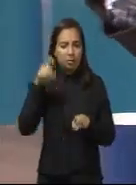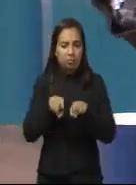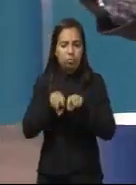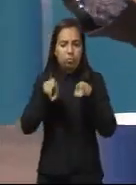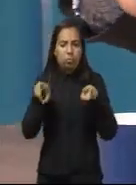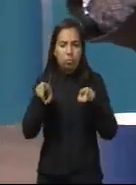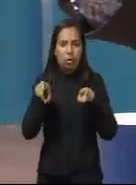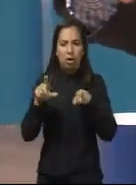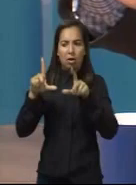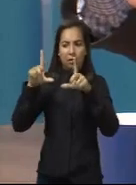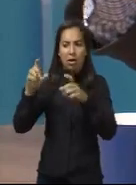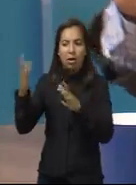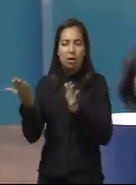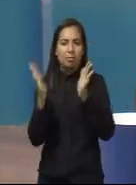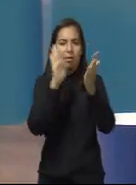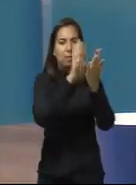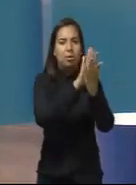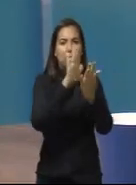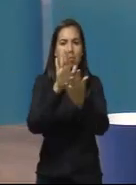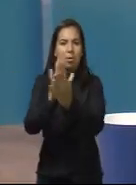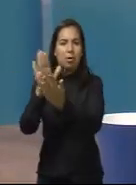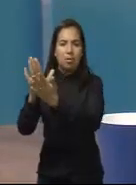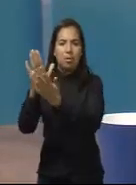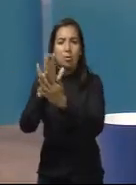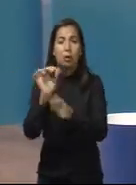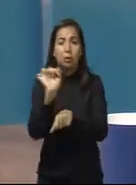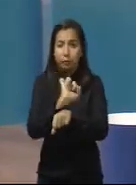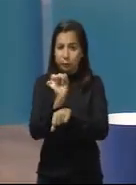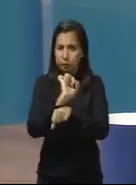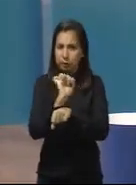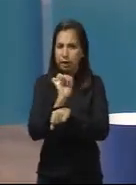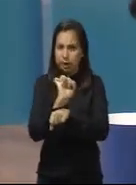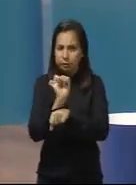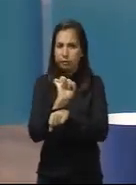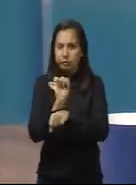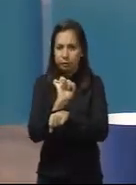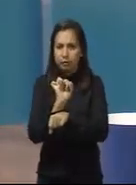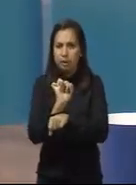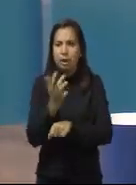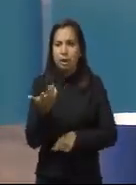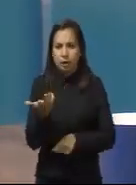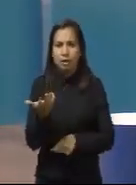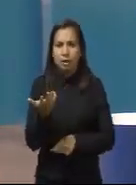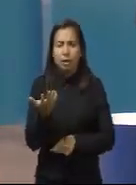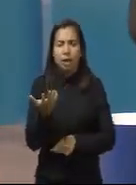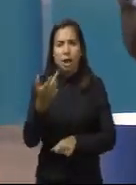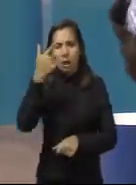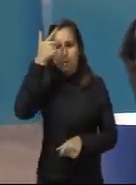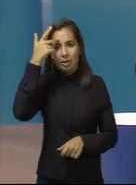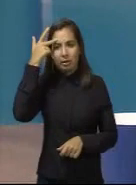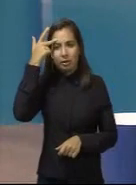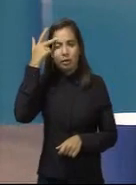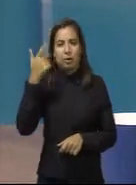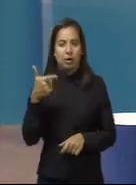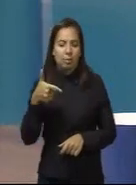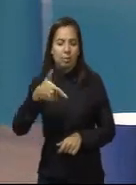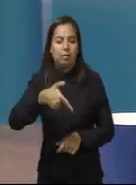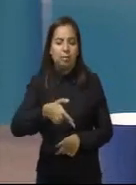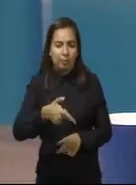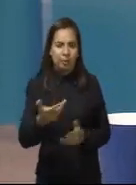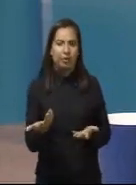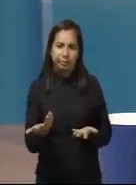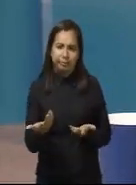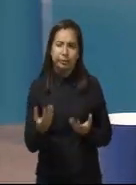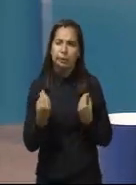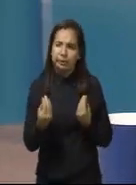e colaram na coisa dos carros. Eu não sei se vocês lembram disso. Eu vi. Né? Que o cara vinha com... Quer dizer,